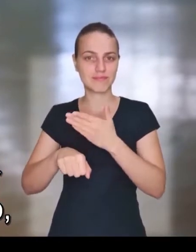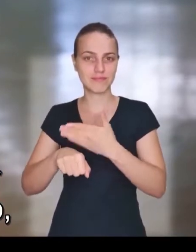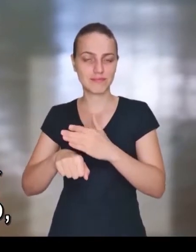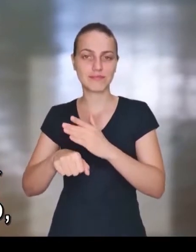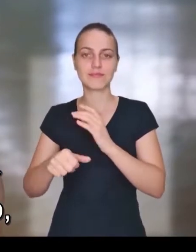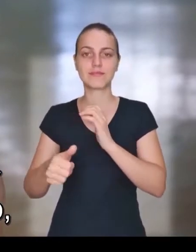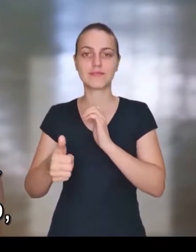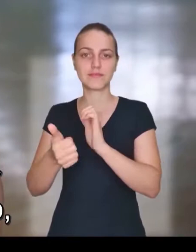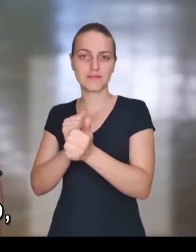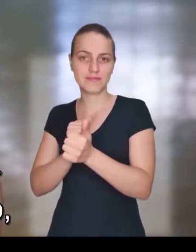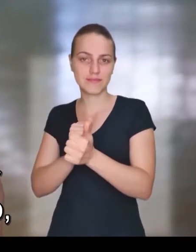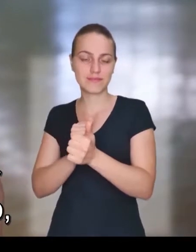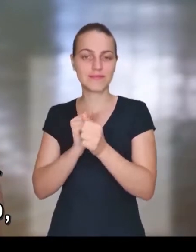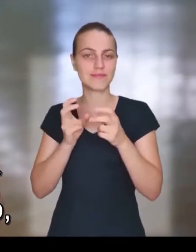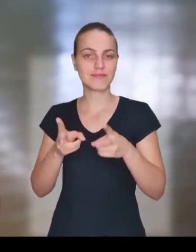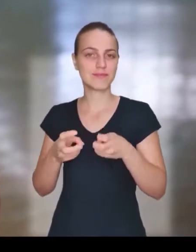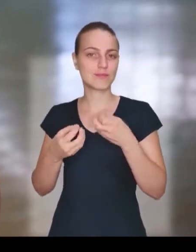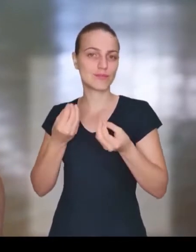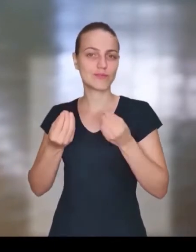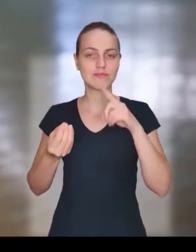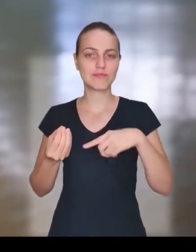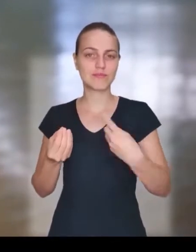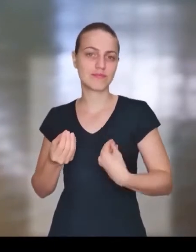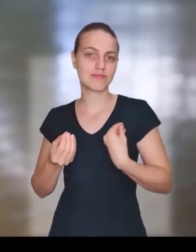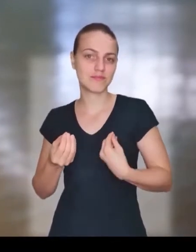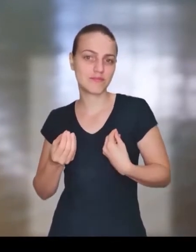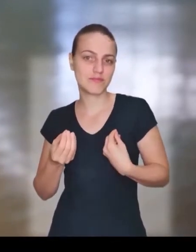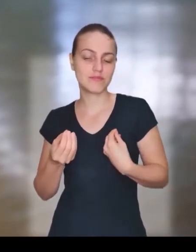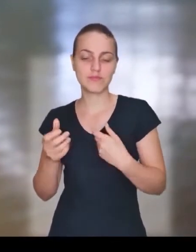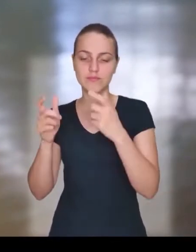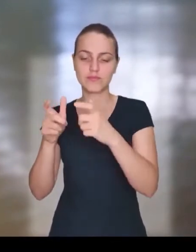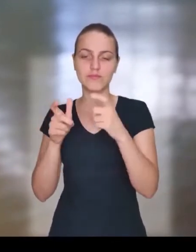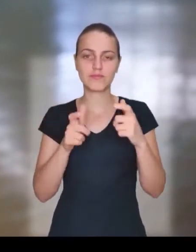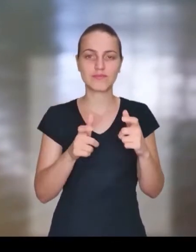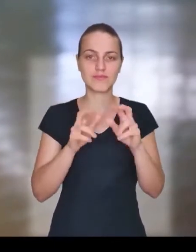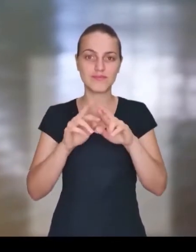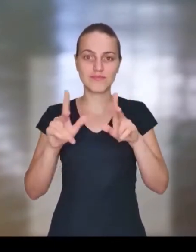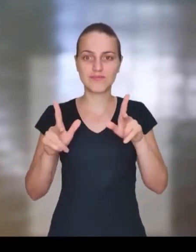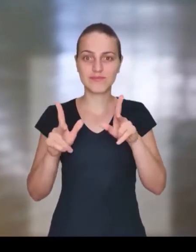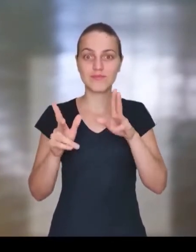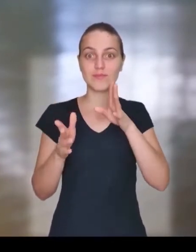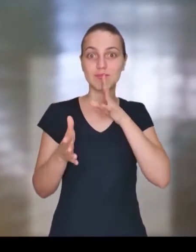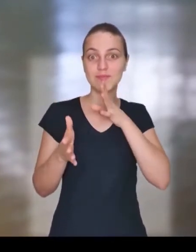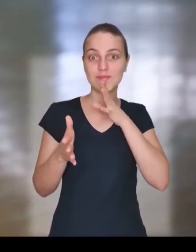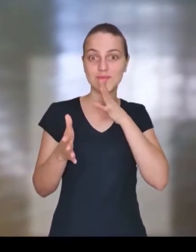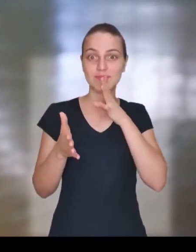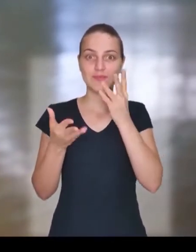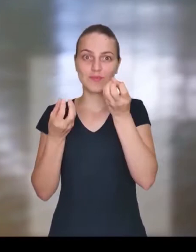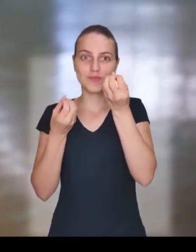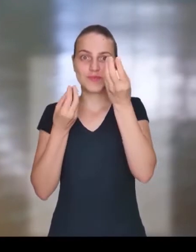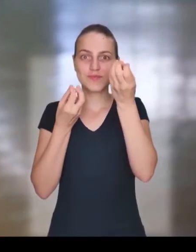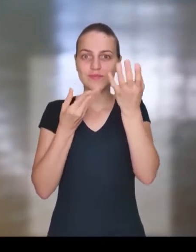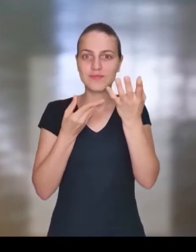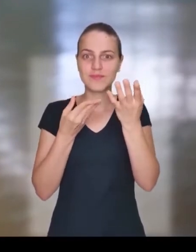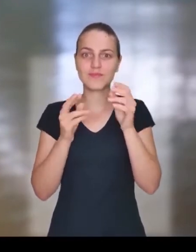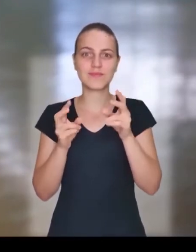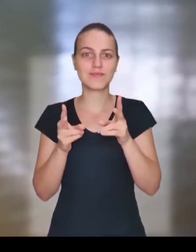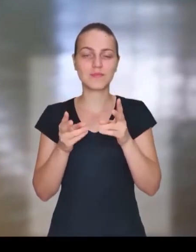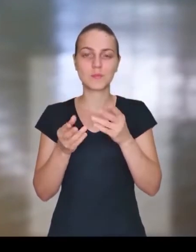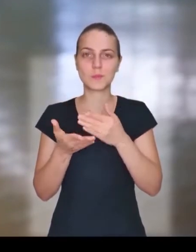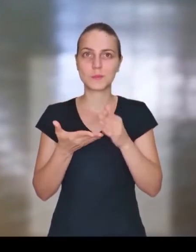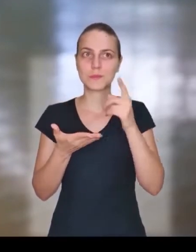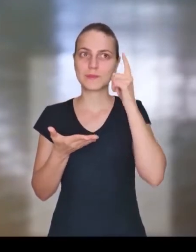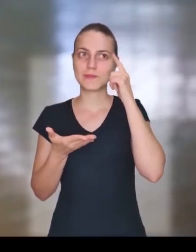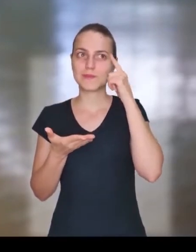ver o que é a vida da pessoa mesmo, vai conhecer outros lugares. Quando você começar a viajar, você vai ver, nossa, vou me dedicar ao máximo porque eu quero estar